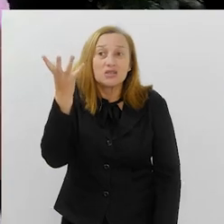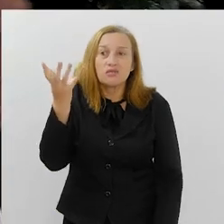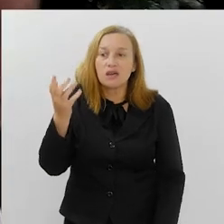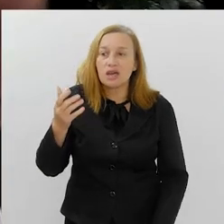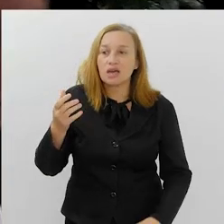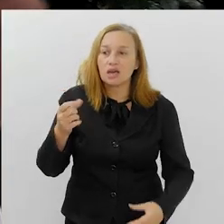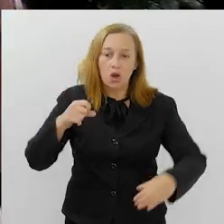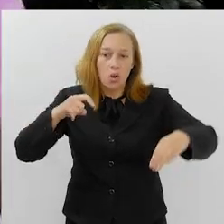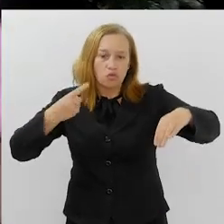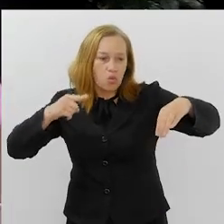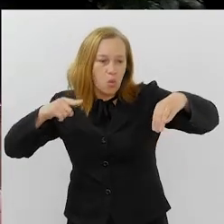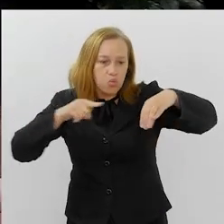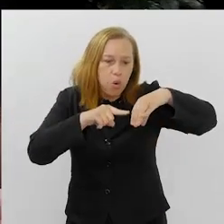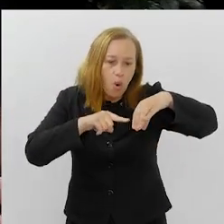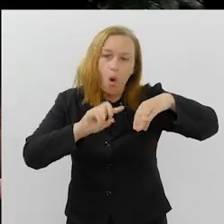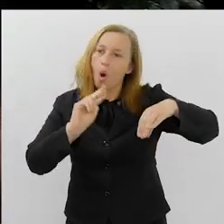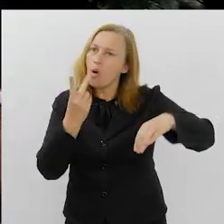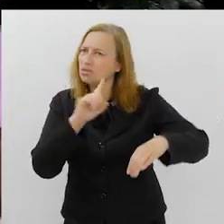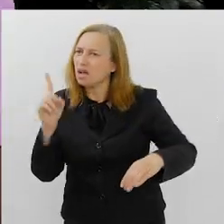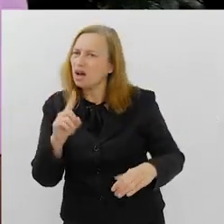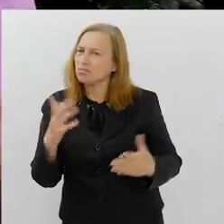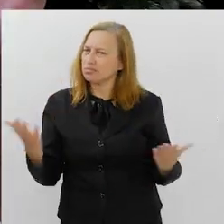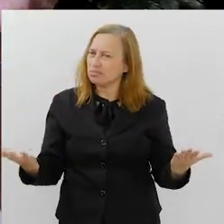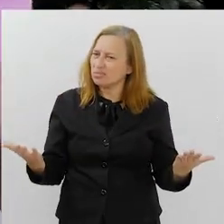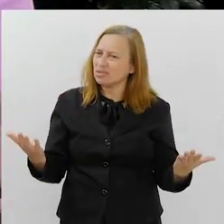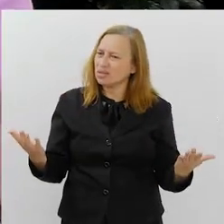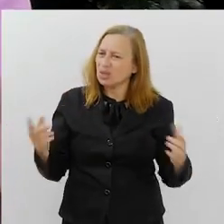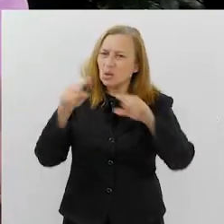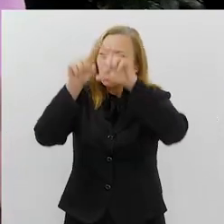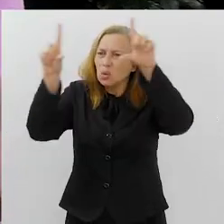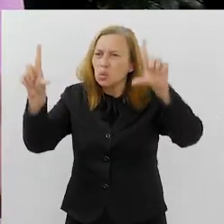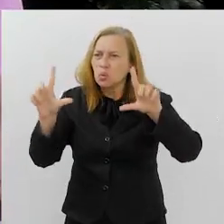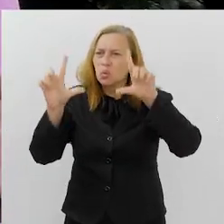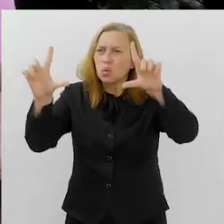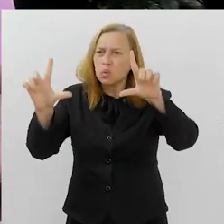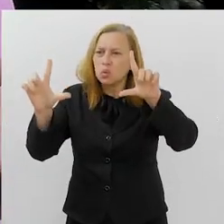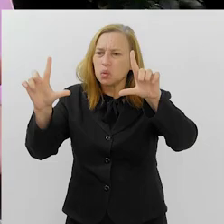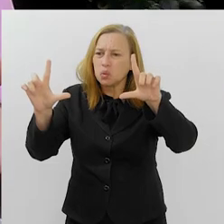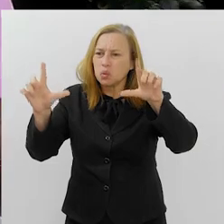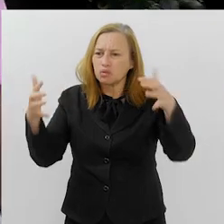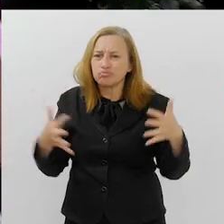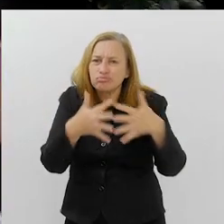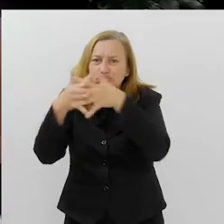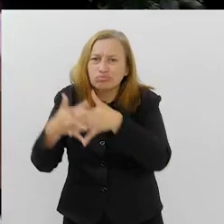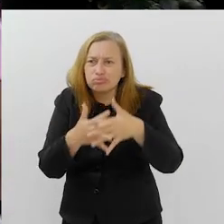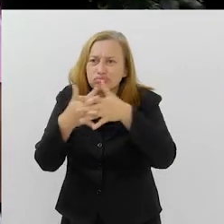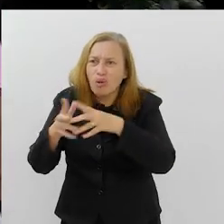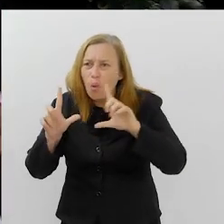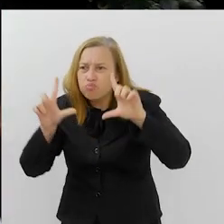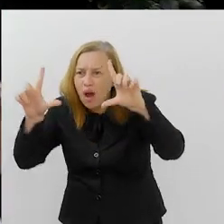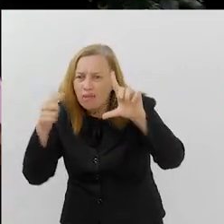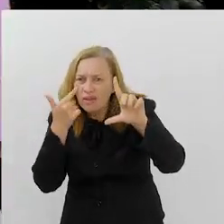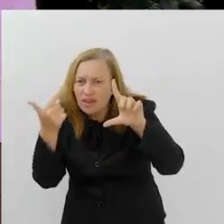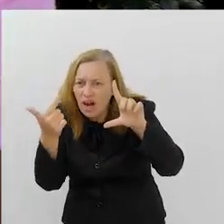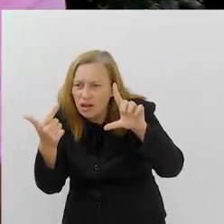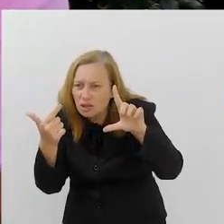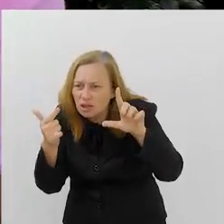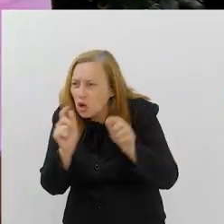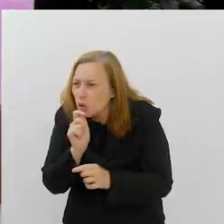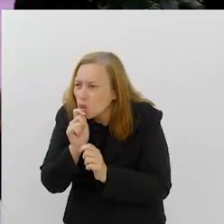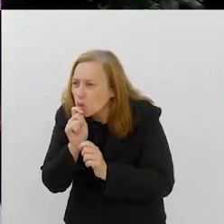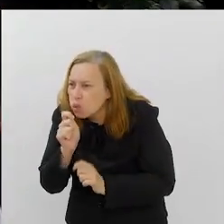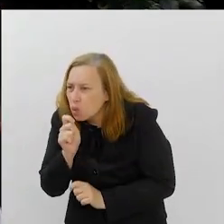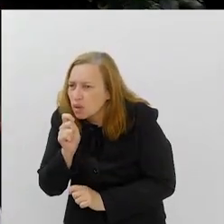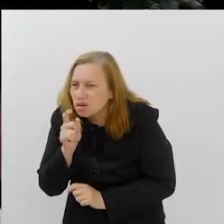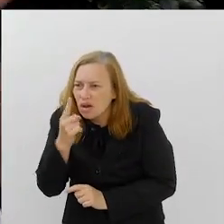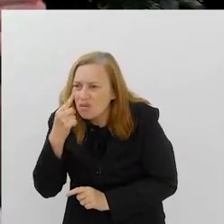Eles veem 50 vezes ali o replay na telinha, dentro do caminhão, né? Onde eles estão lá, e depois vai lá o árbitro,